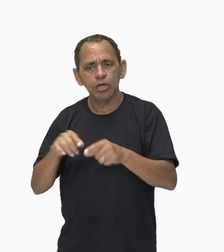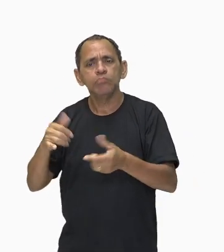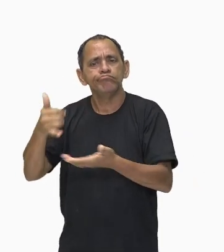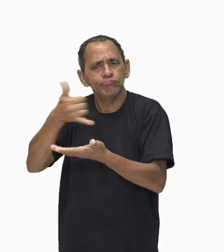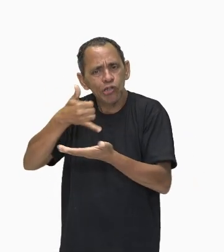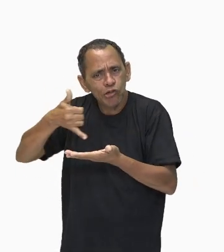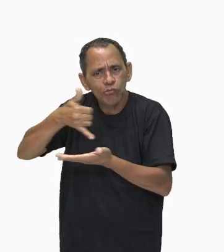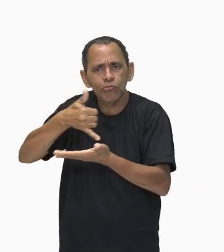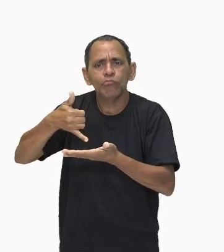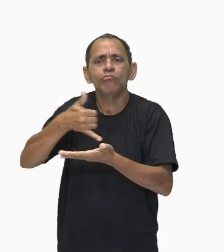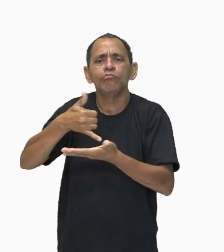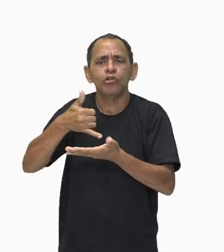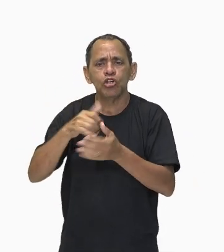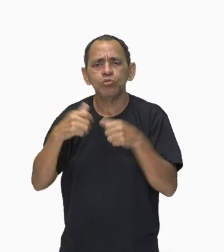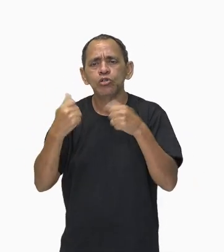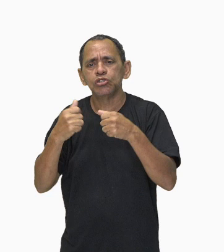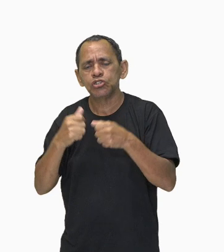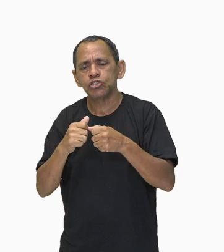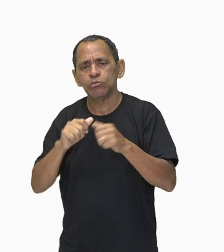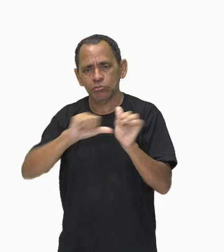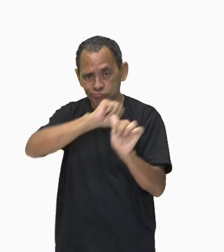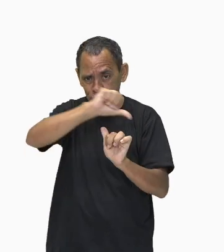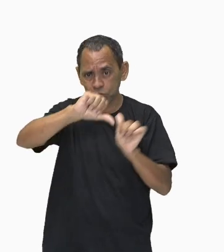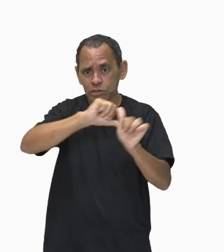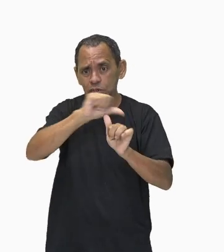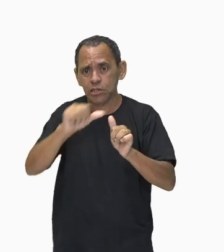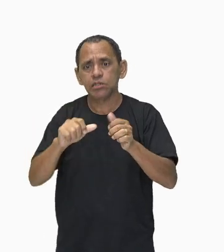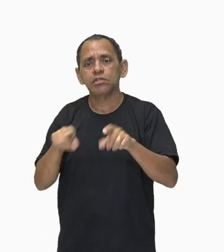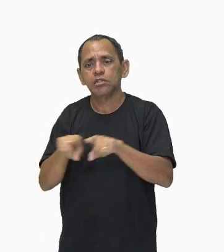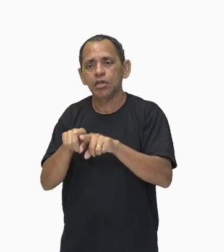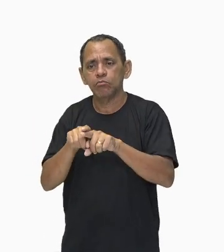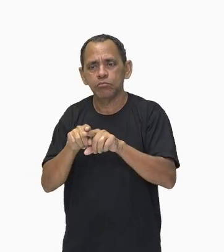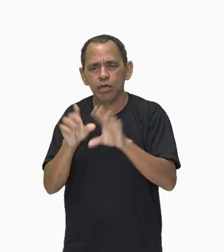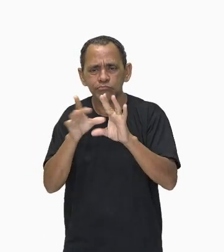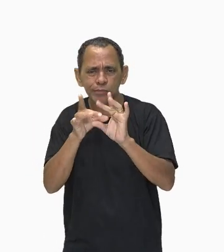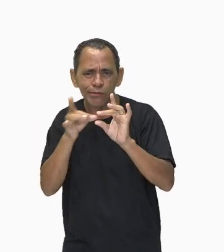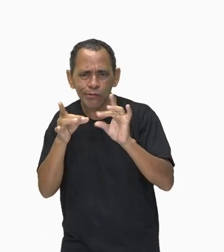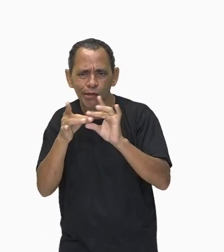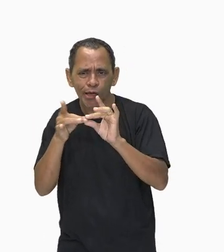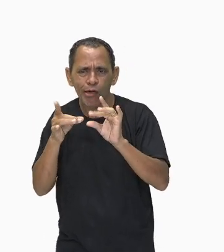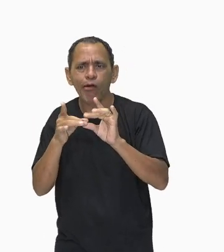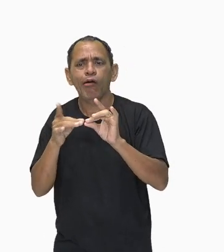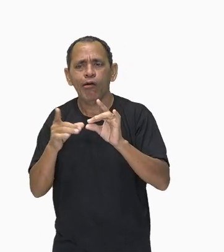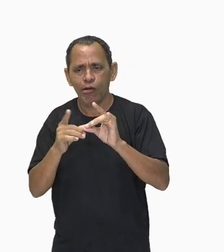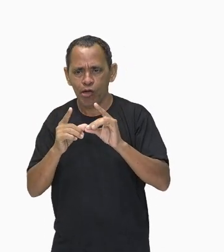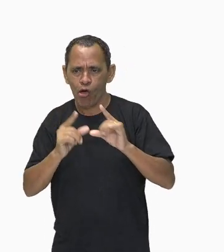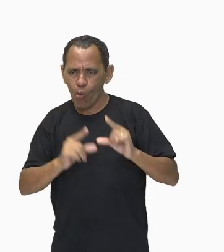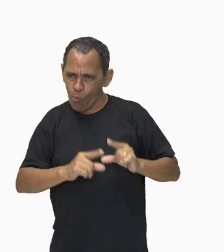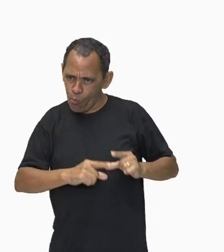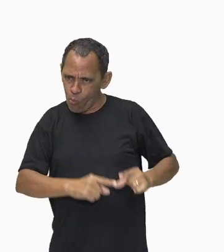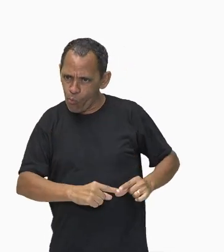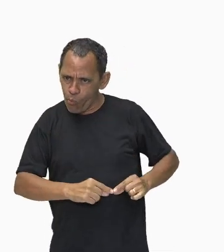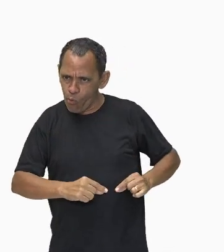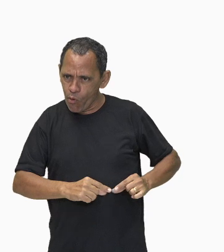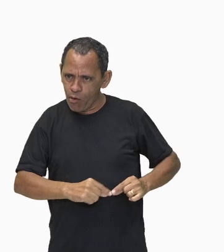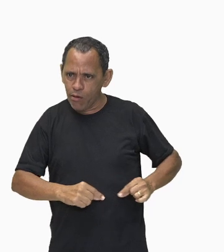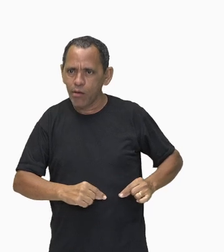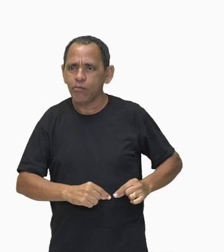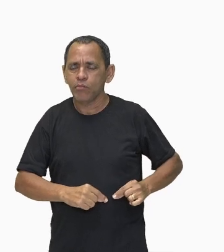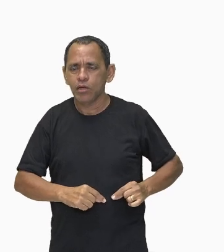processo deles aí de transformação, emulsionados pela bile e digeridos por